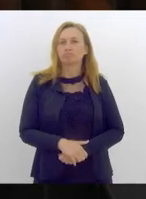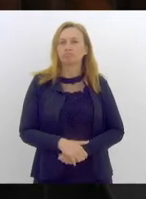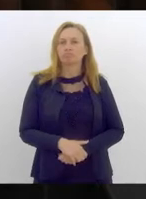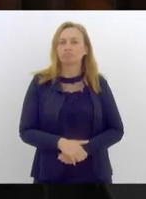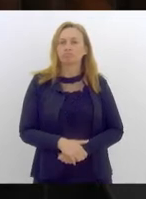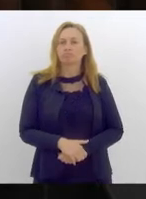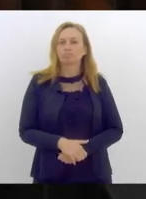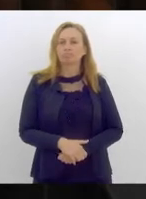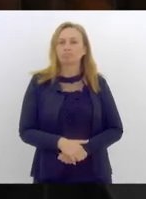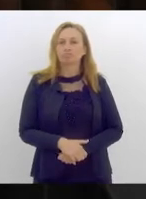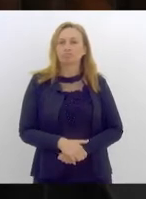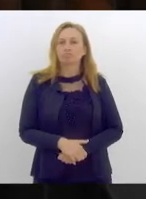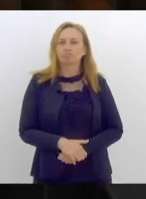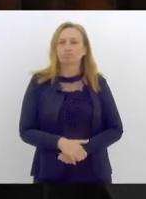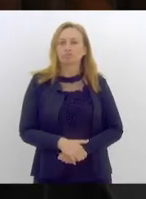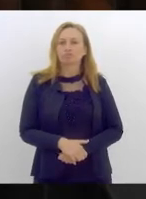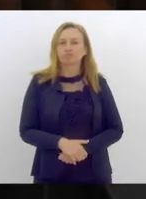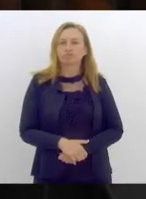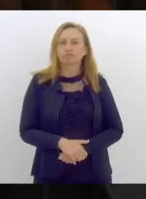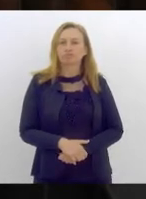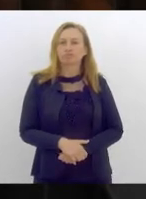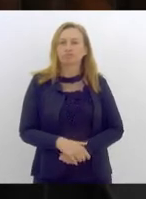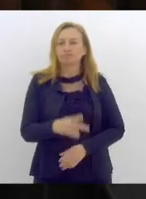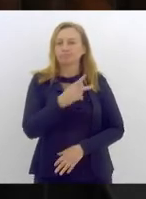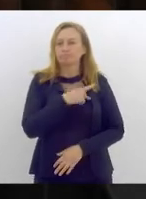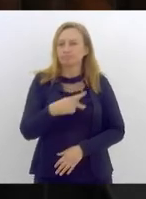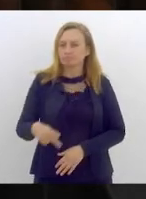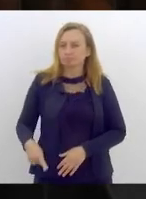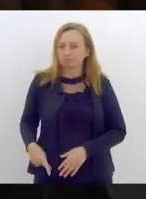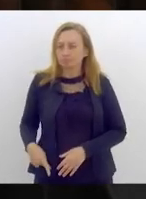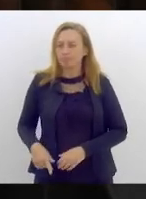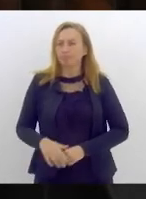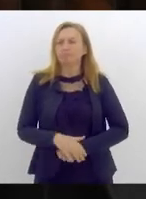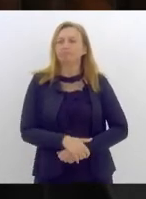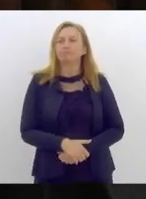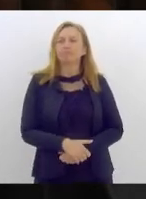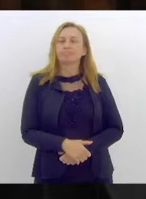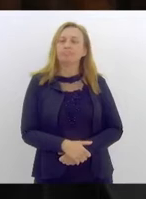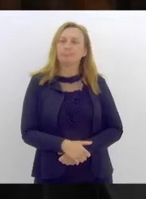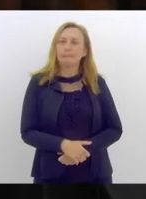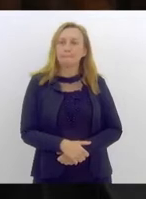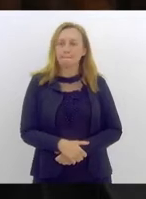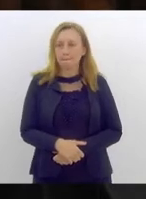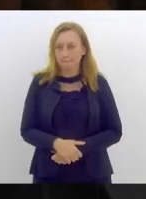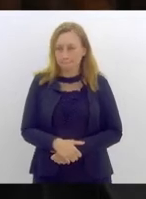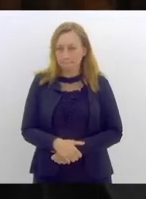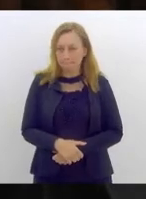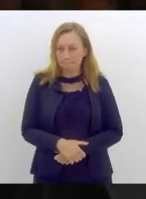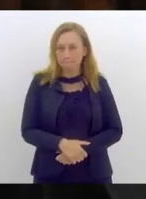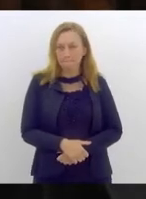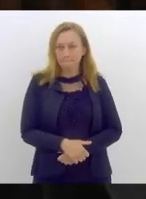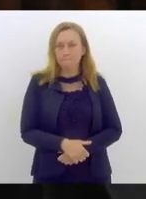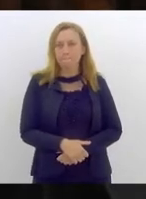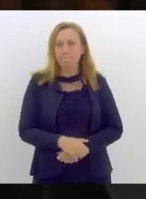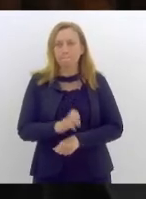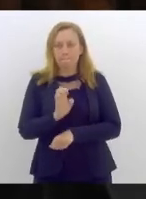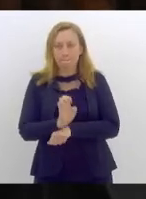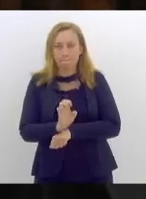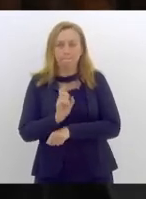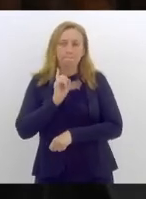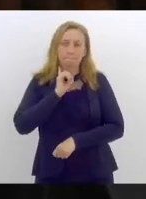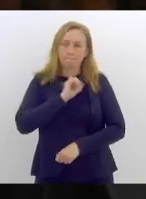dito isso o Presidente da República que estava no estado de Minas